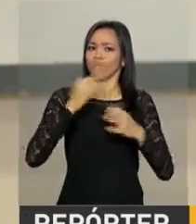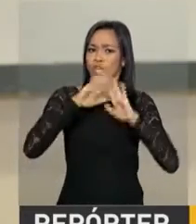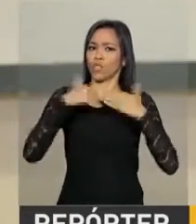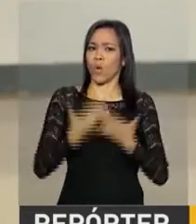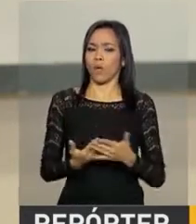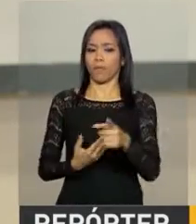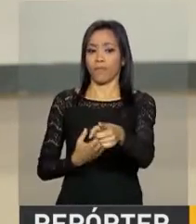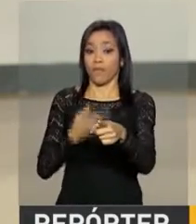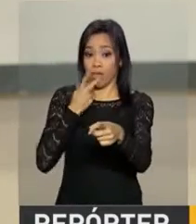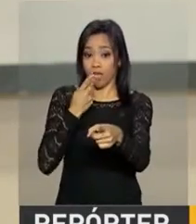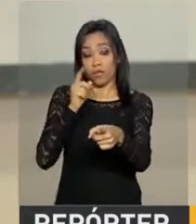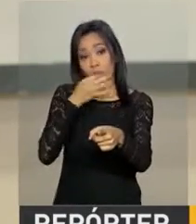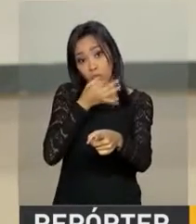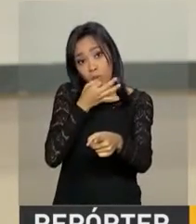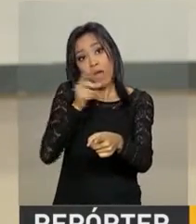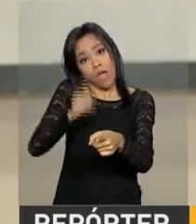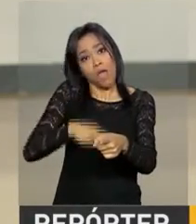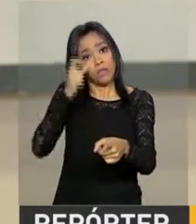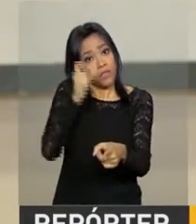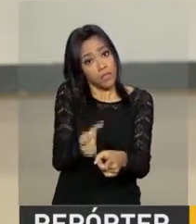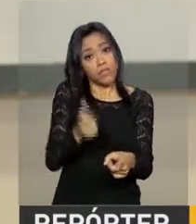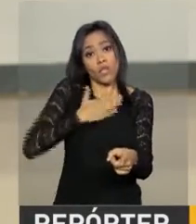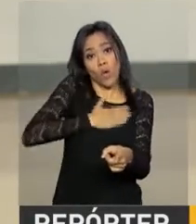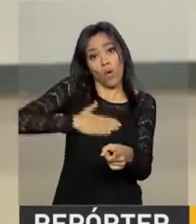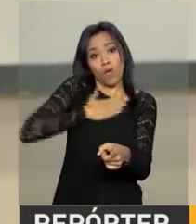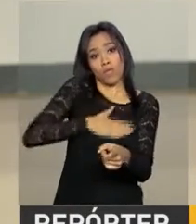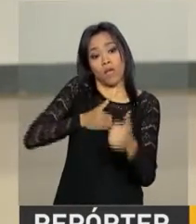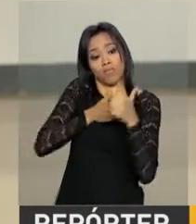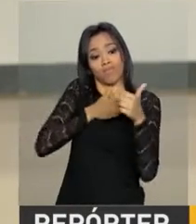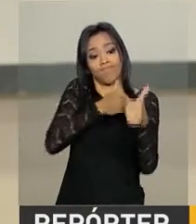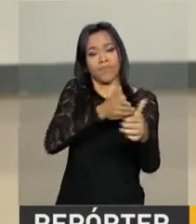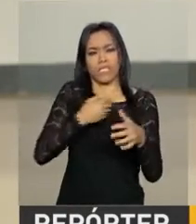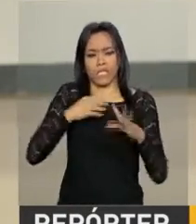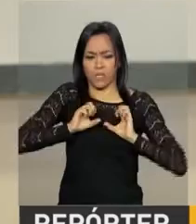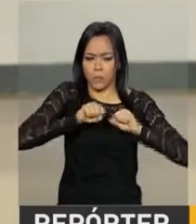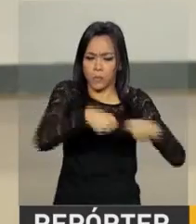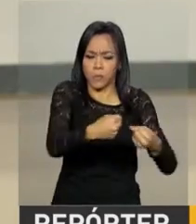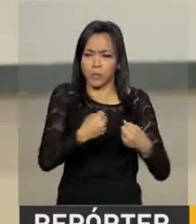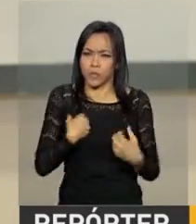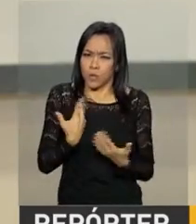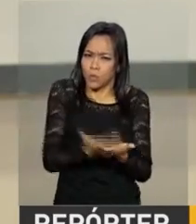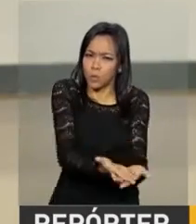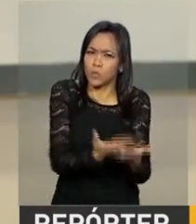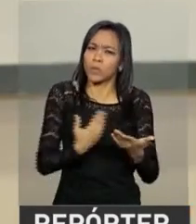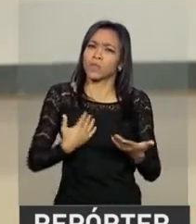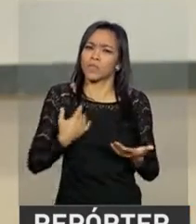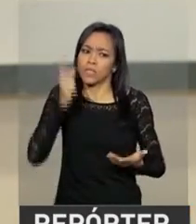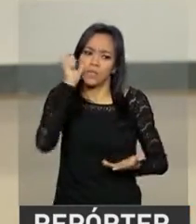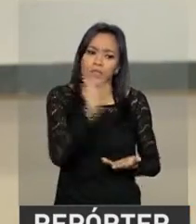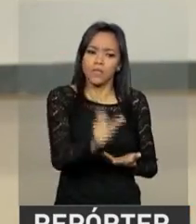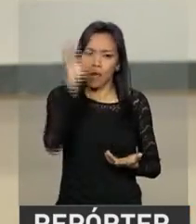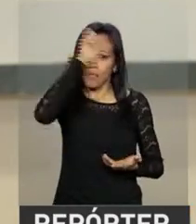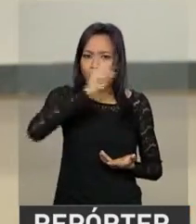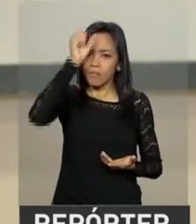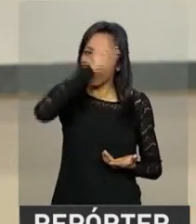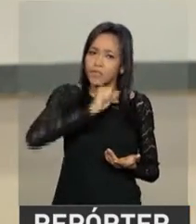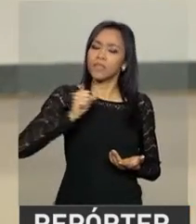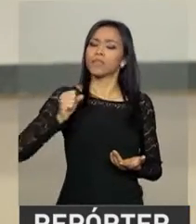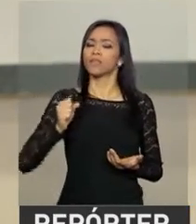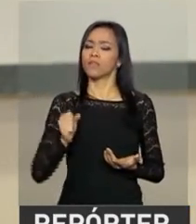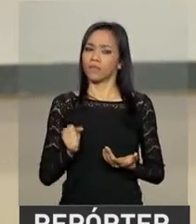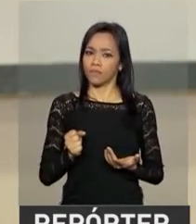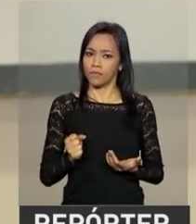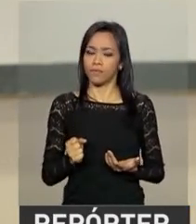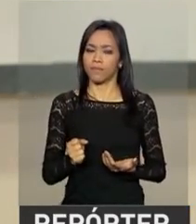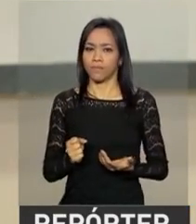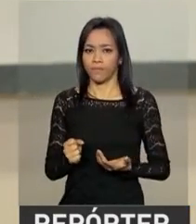sim você escolher o que você gosta de fazer porque você se dedica mais você aprende a